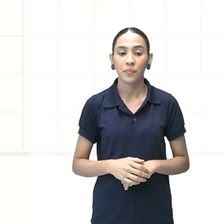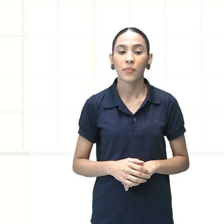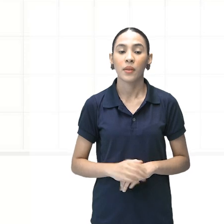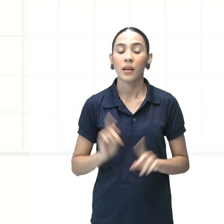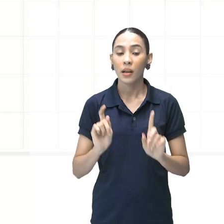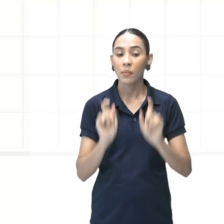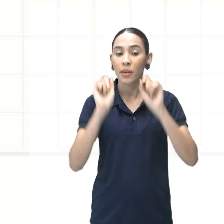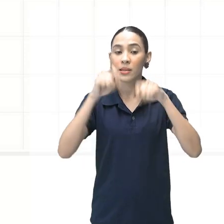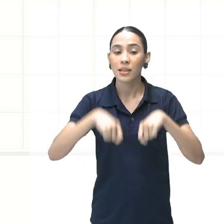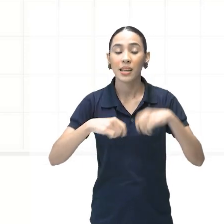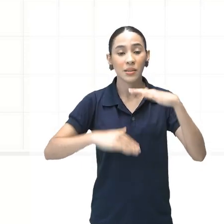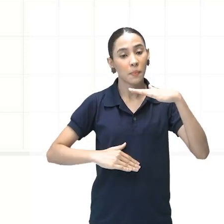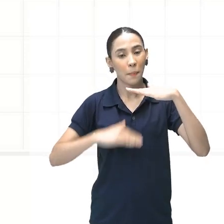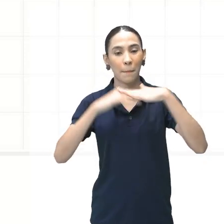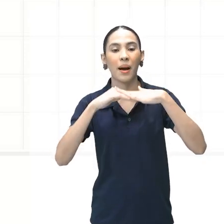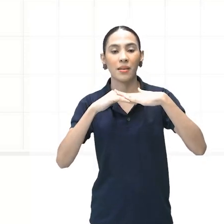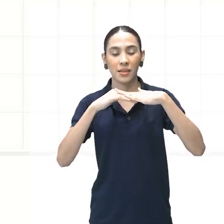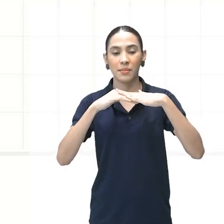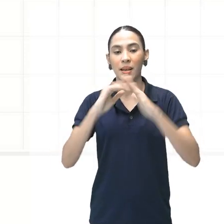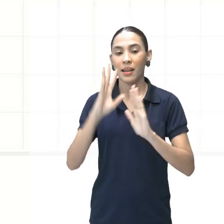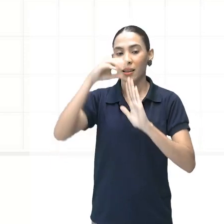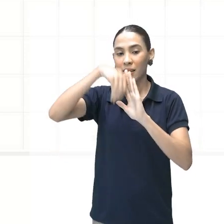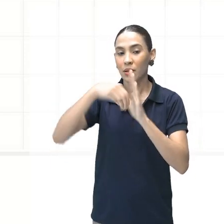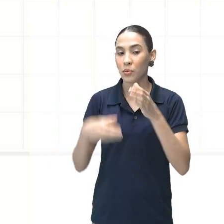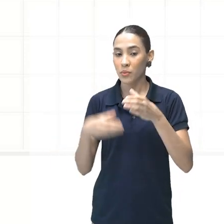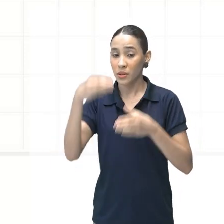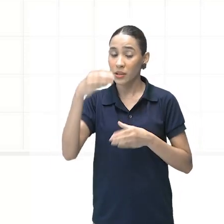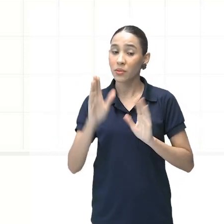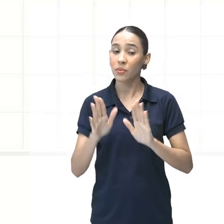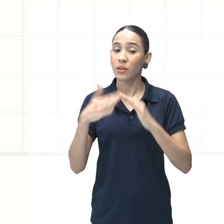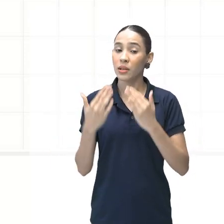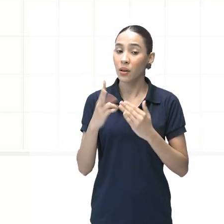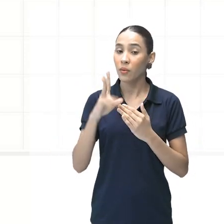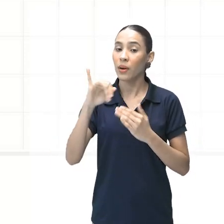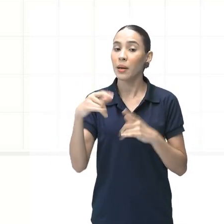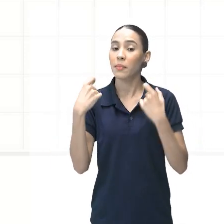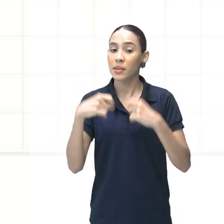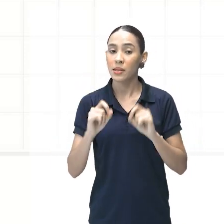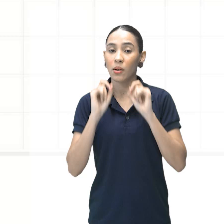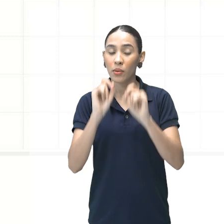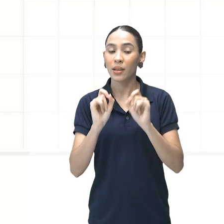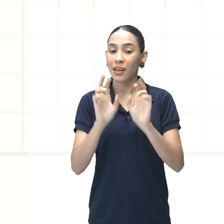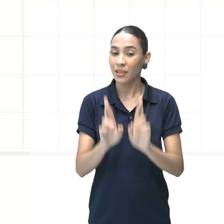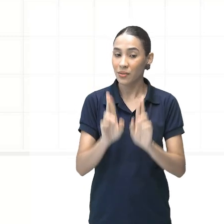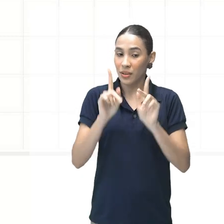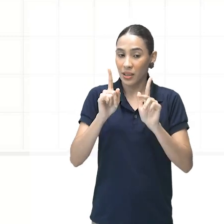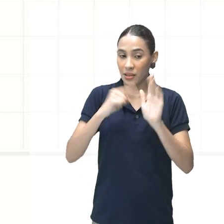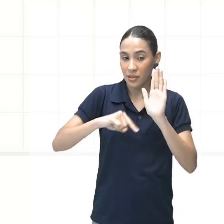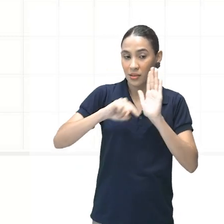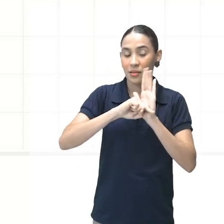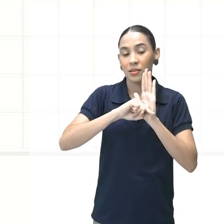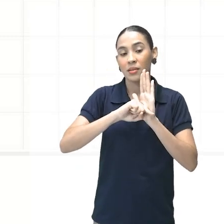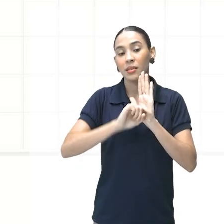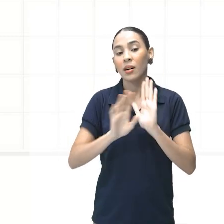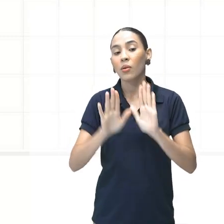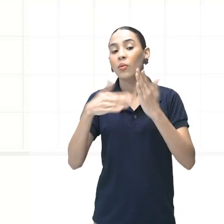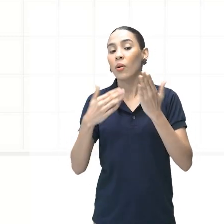a capacidade máxima restante. Então, para isso, eu vou ter que fazer a diferença.